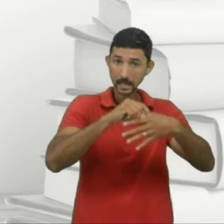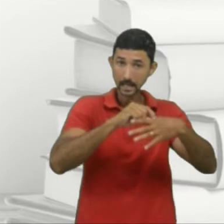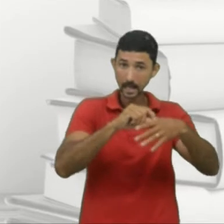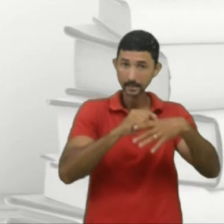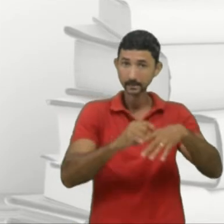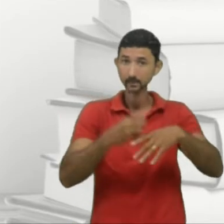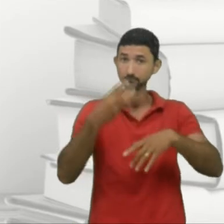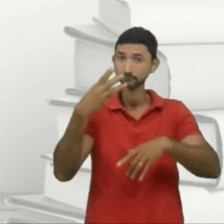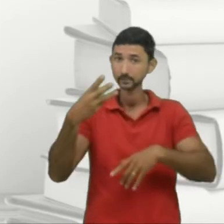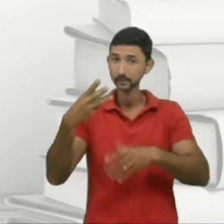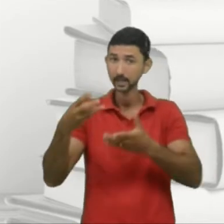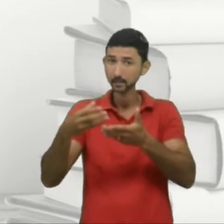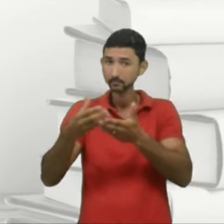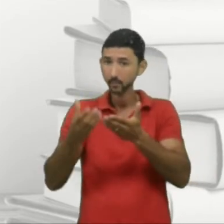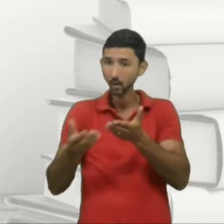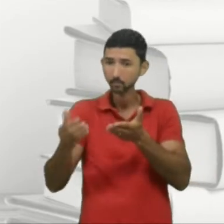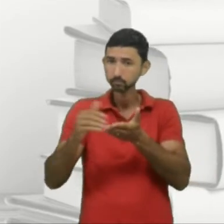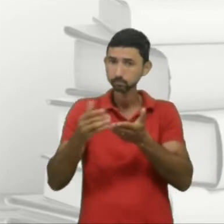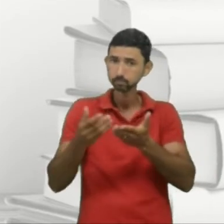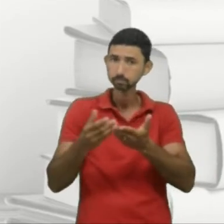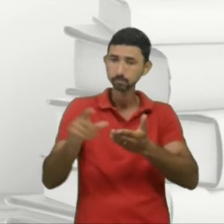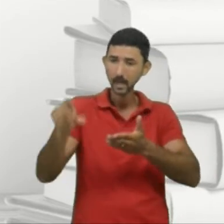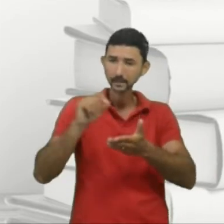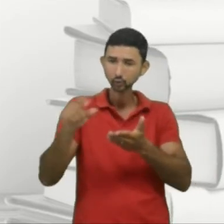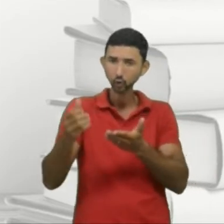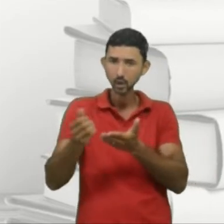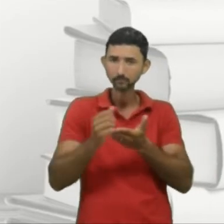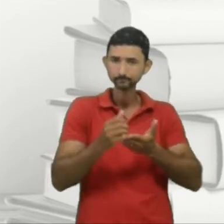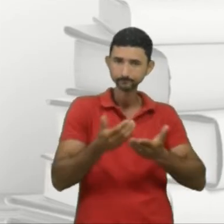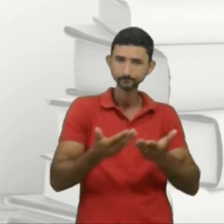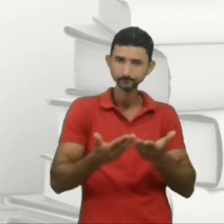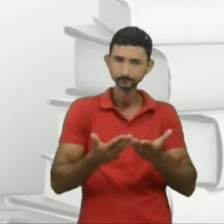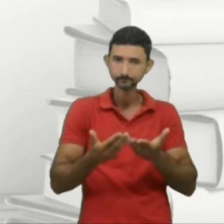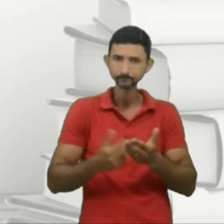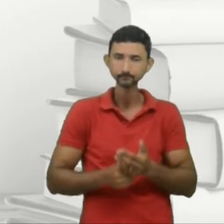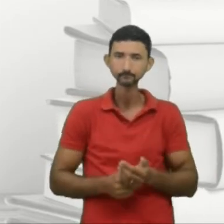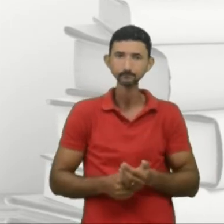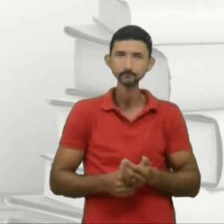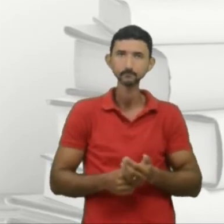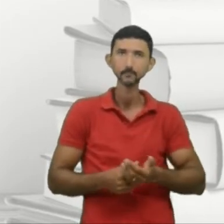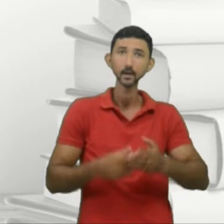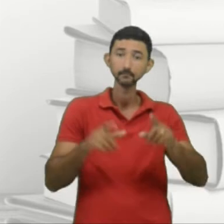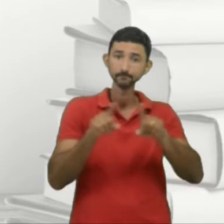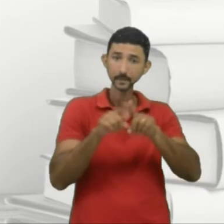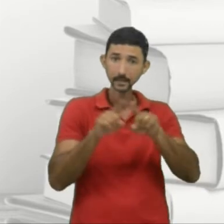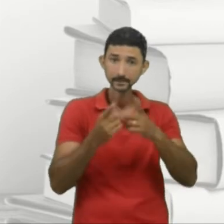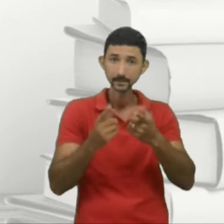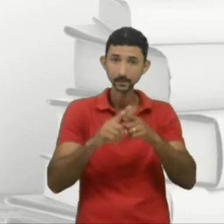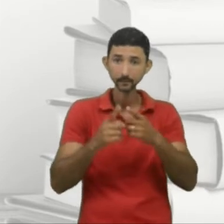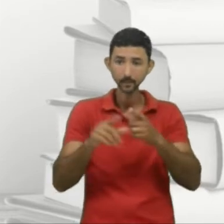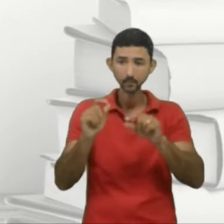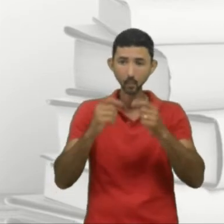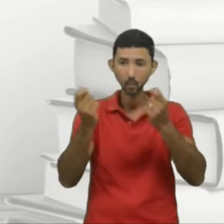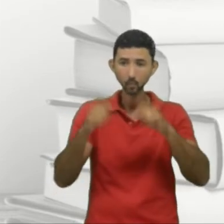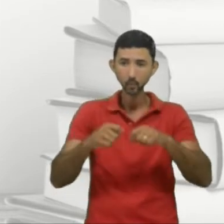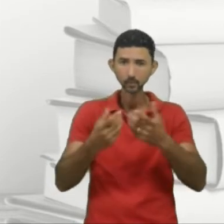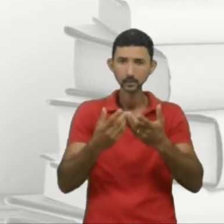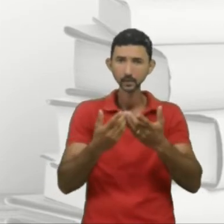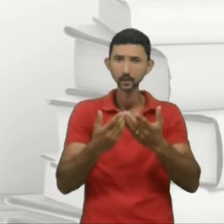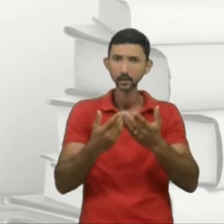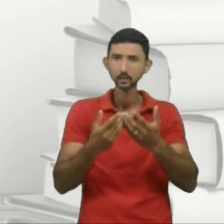3 possibilidades de escolha do acompanhamento. Assim, podemos determinar o número